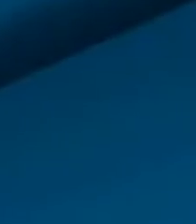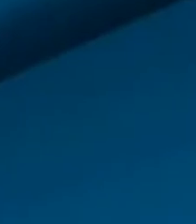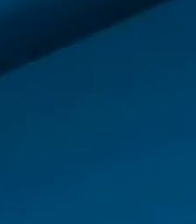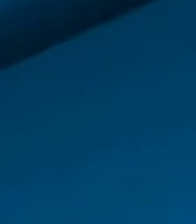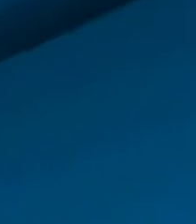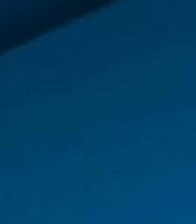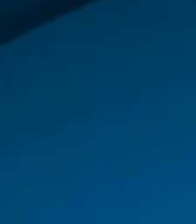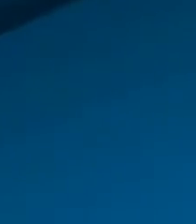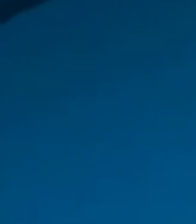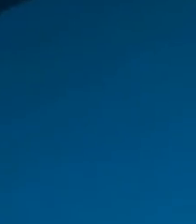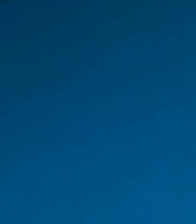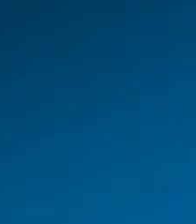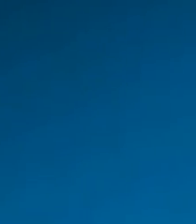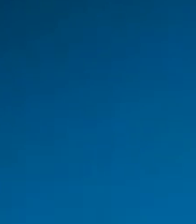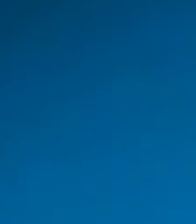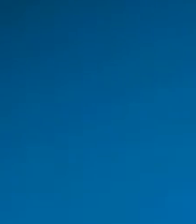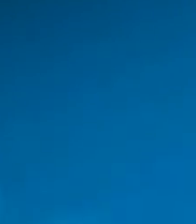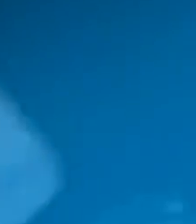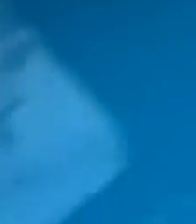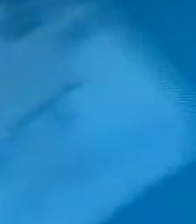faz.